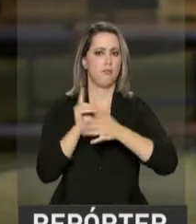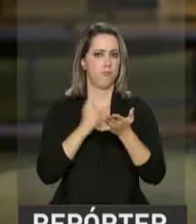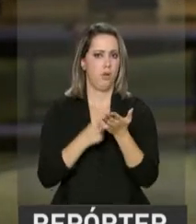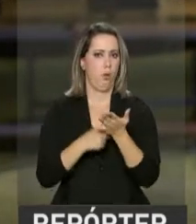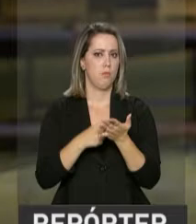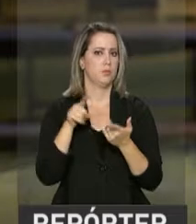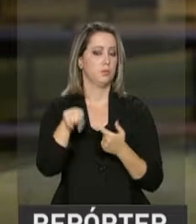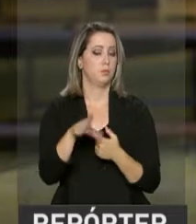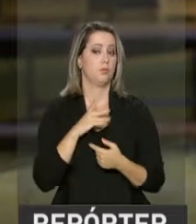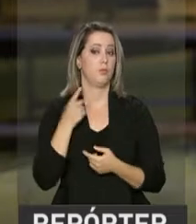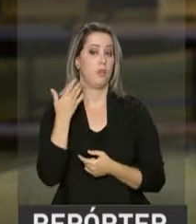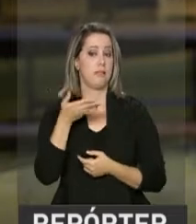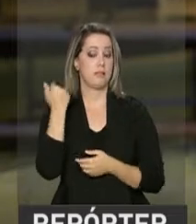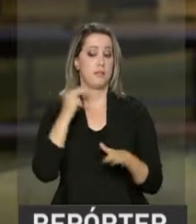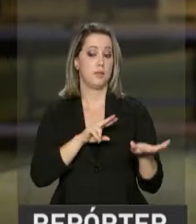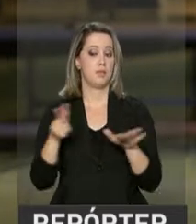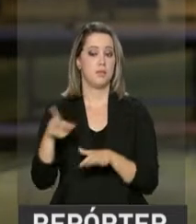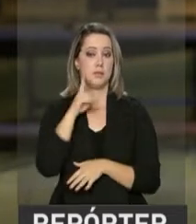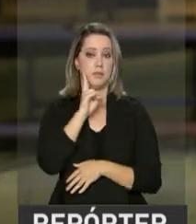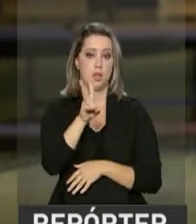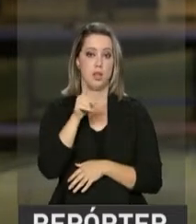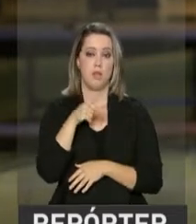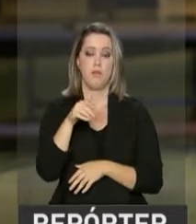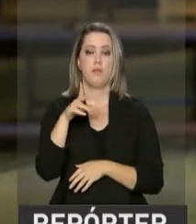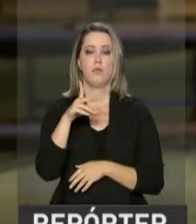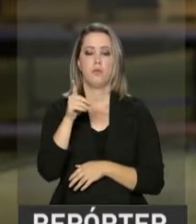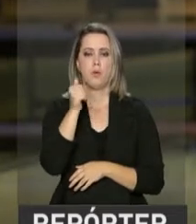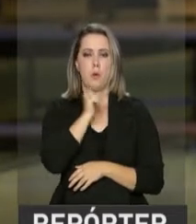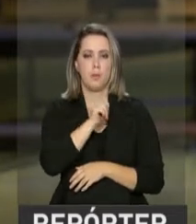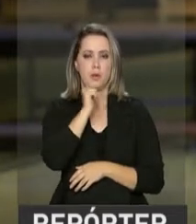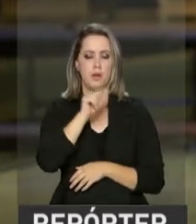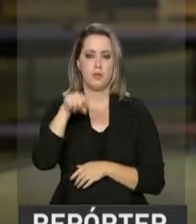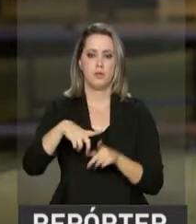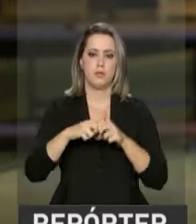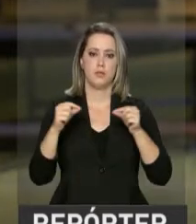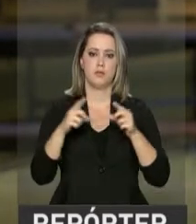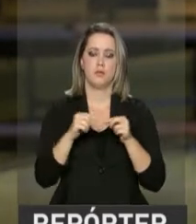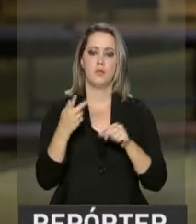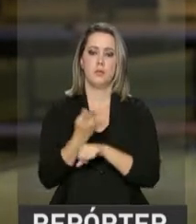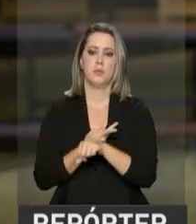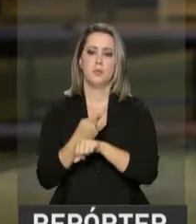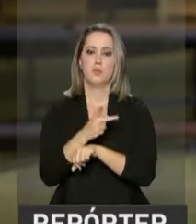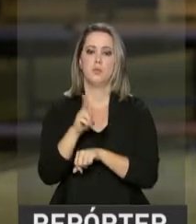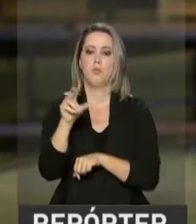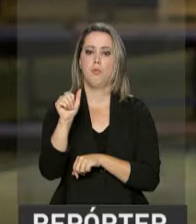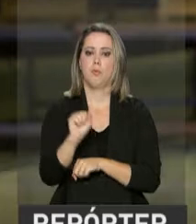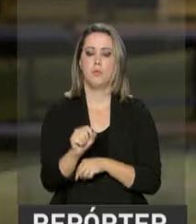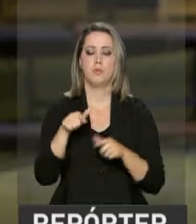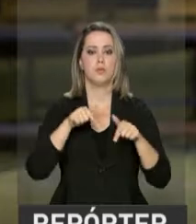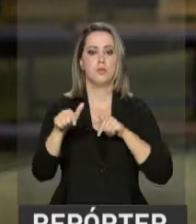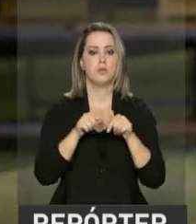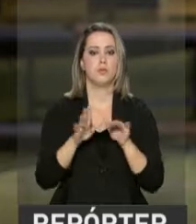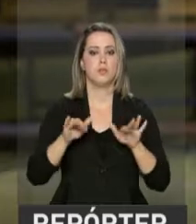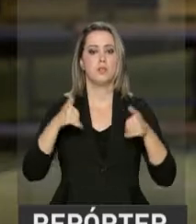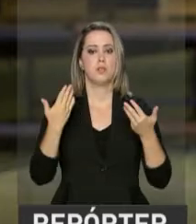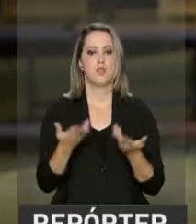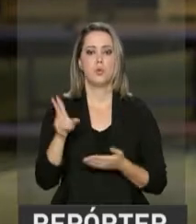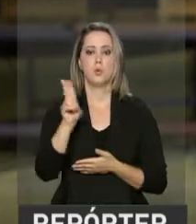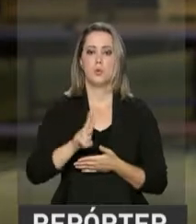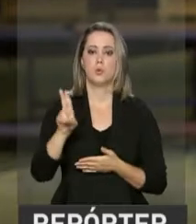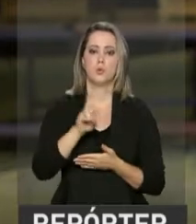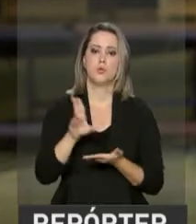a companhia dona elenilde que foi até uma agência do trabalhador aqui em brasília em busca de uma vaga de emprego e passou a utilizar